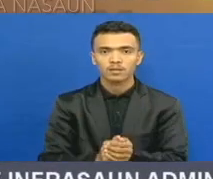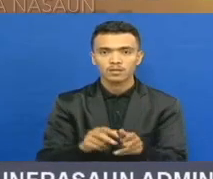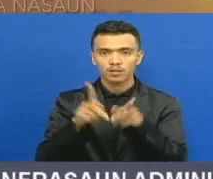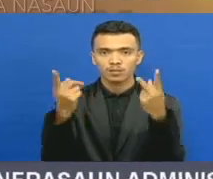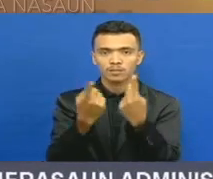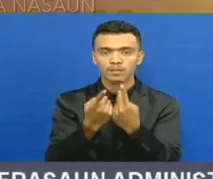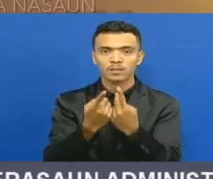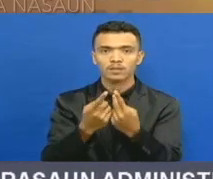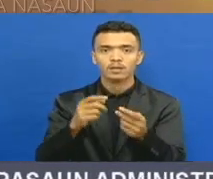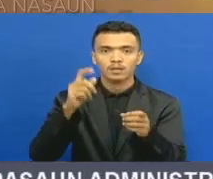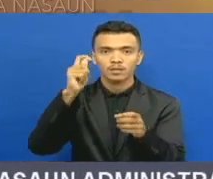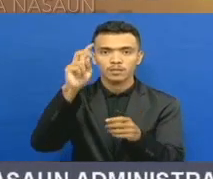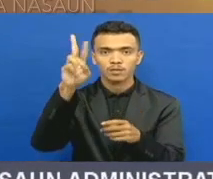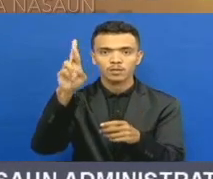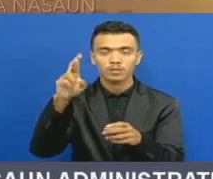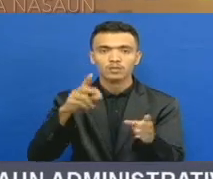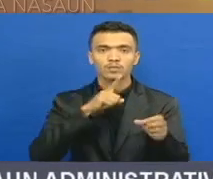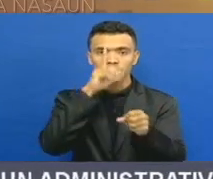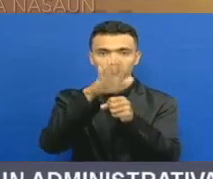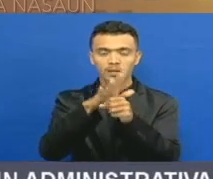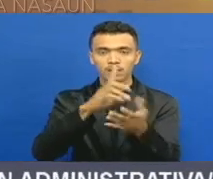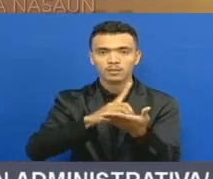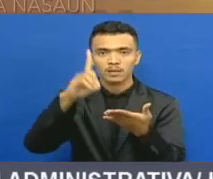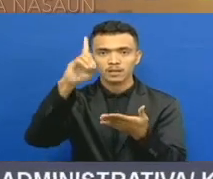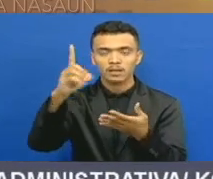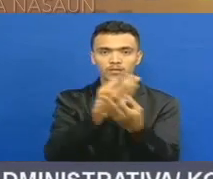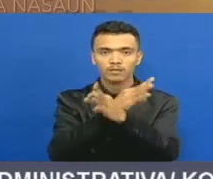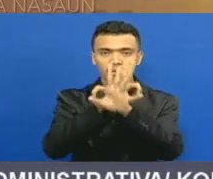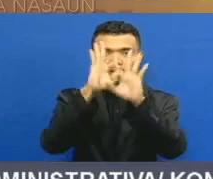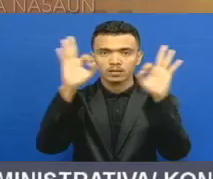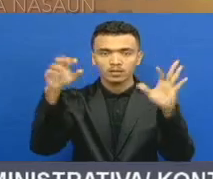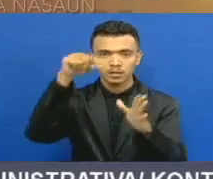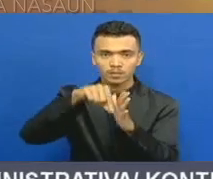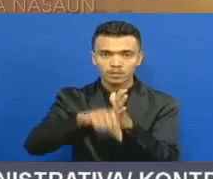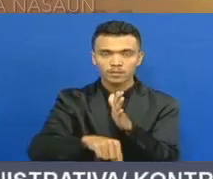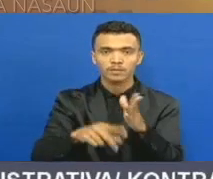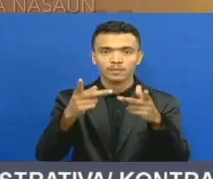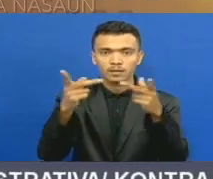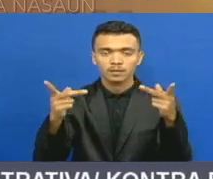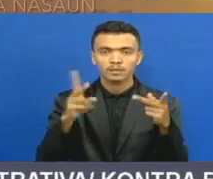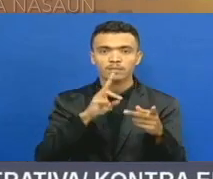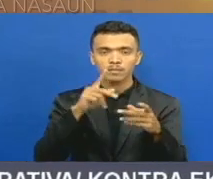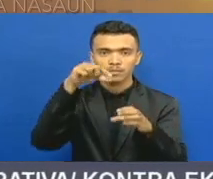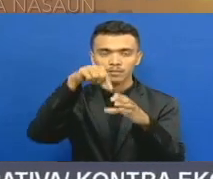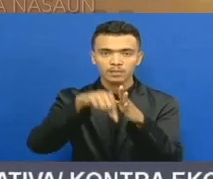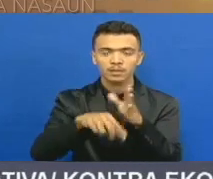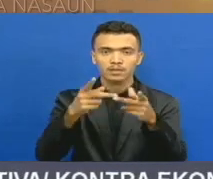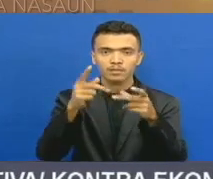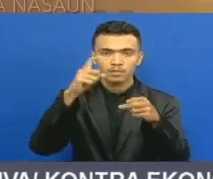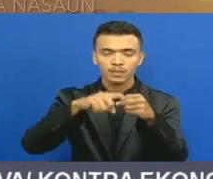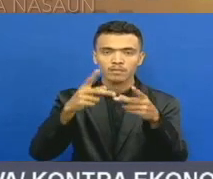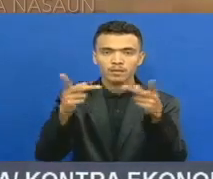Companhia Timor-Açores compromete semana e datang finaliza ona perfuração mina Matantolo e a Costa Sul.